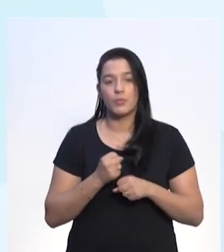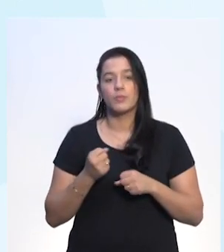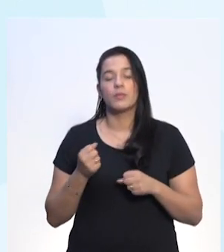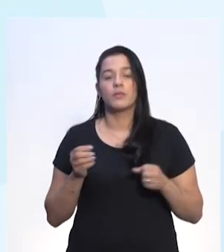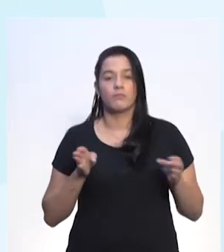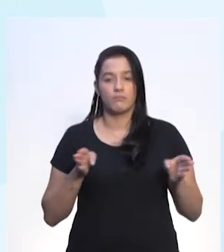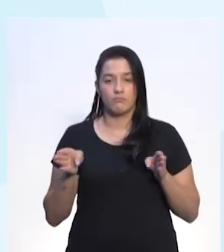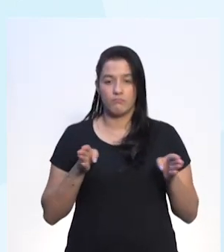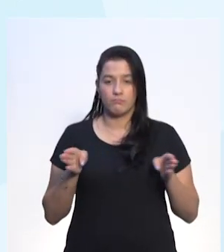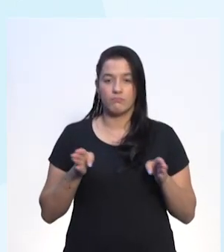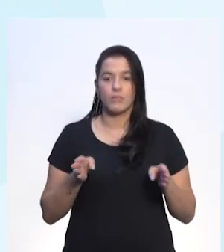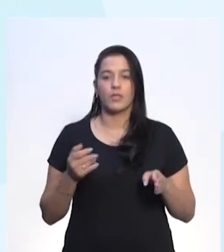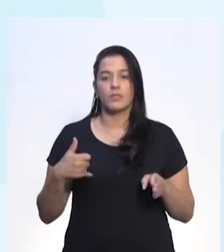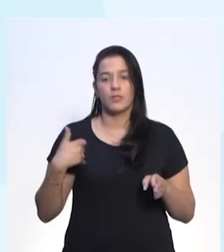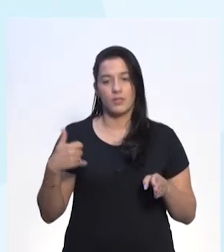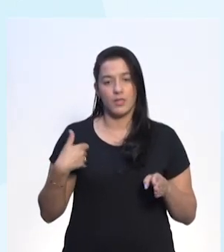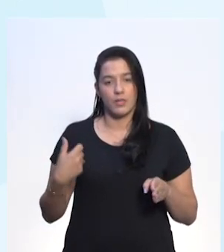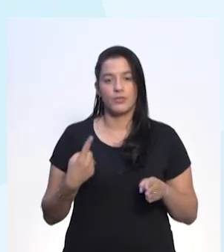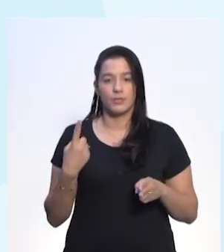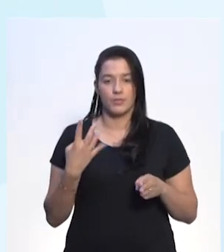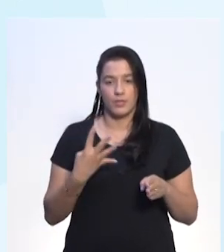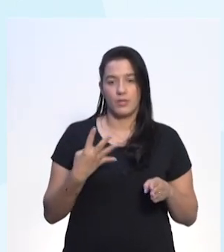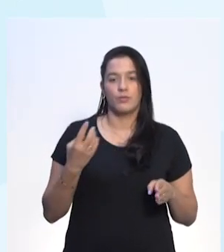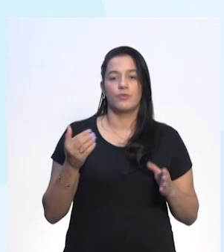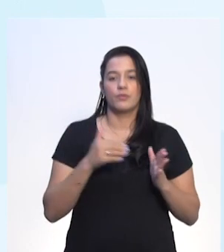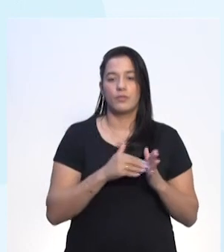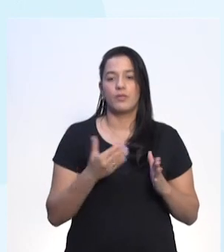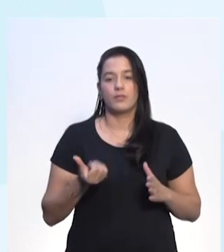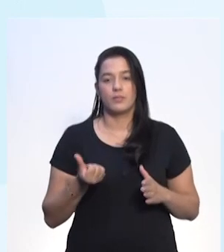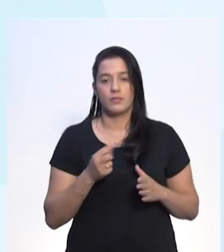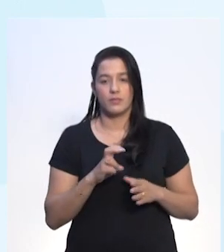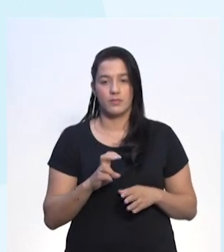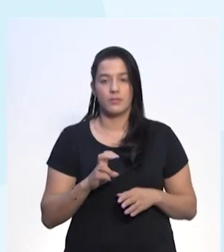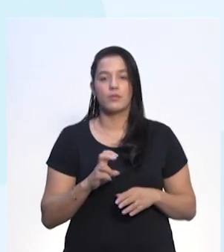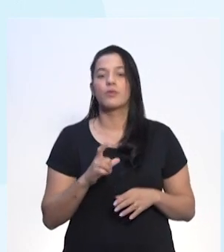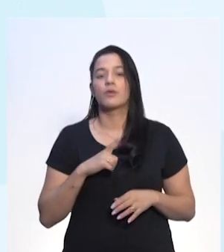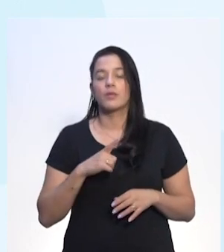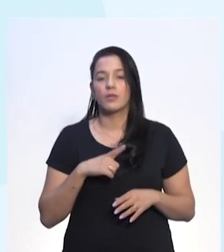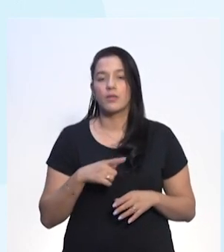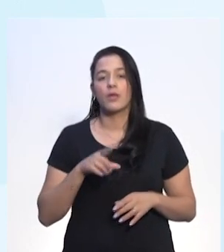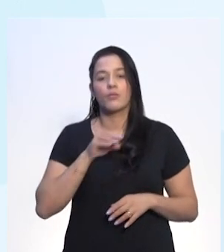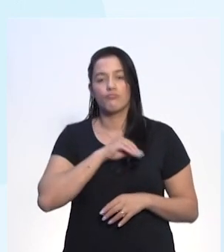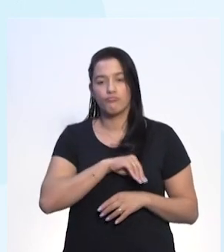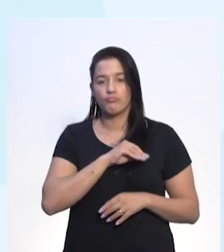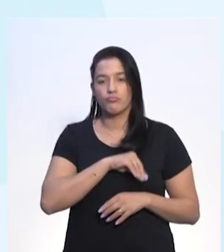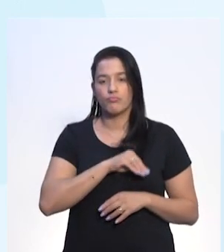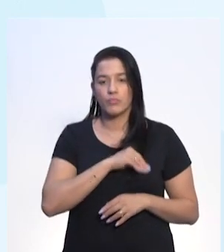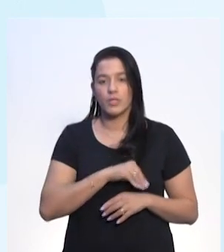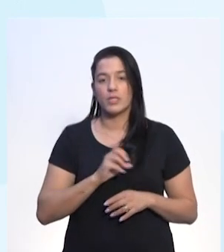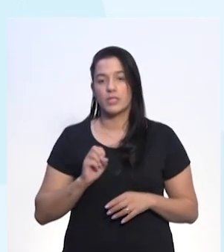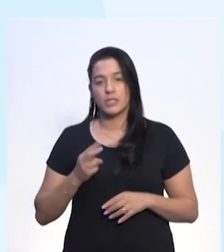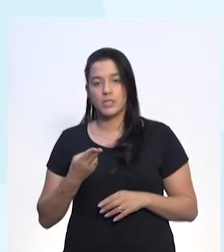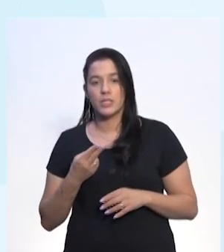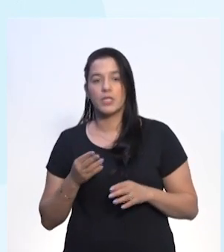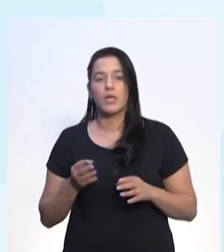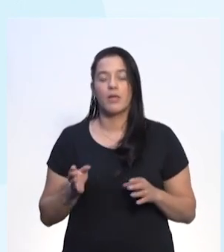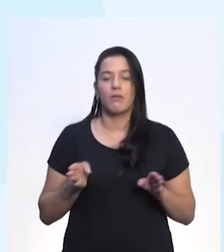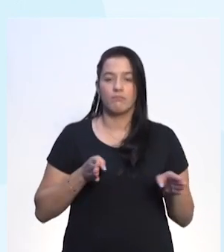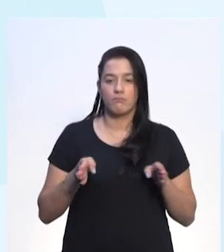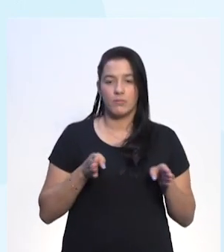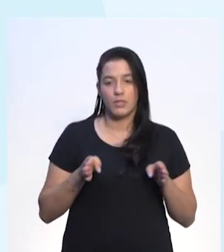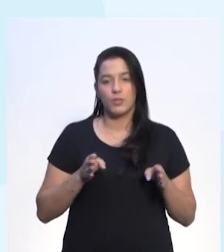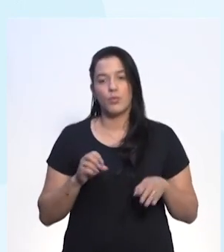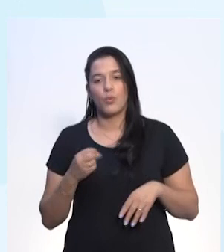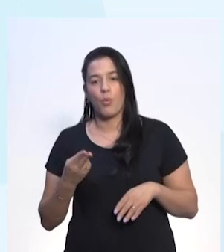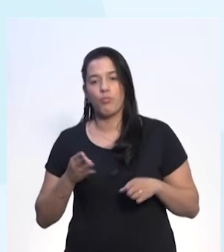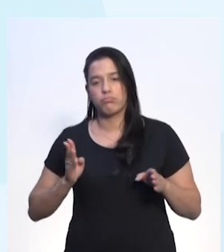de 14 a 65 anos, pessoas que estejam tendo uma renda, indiferente se ela é permanente ou temporária, como a gente